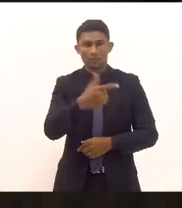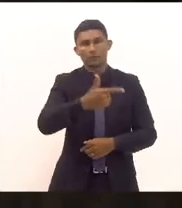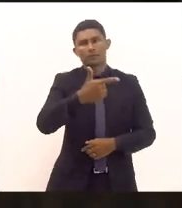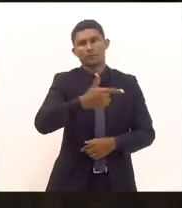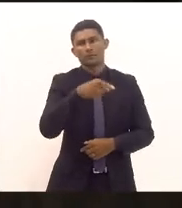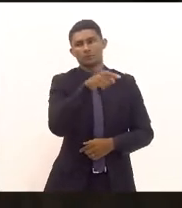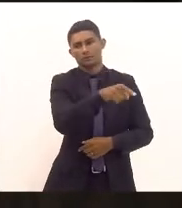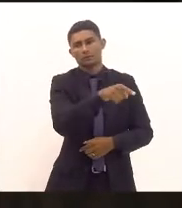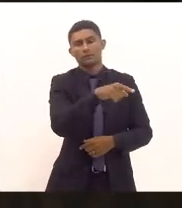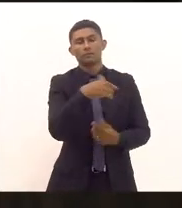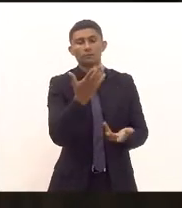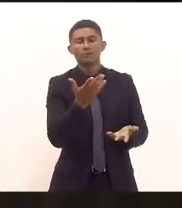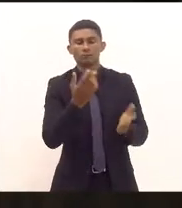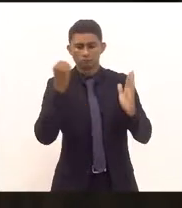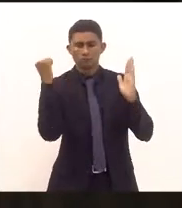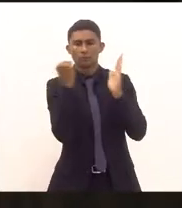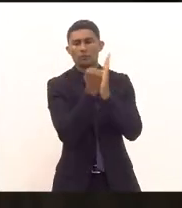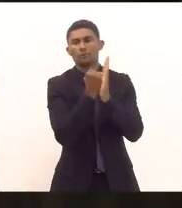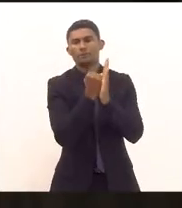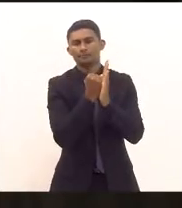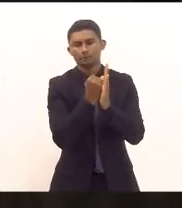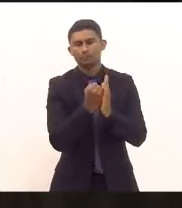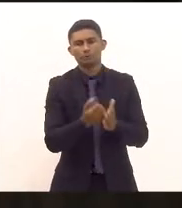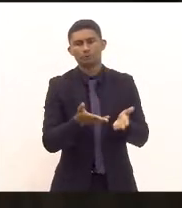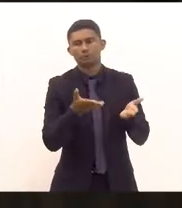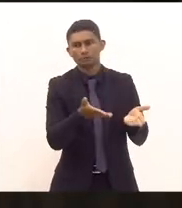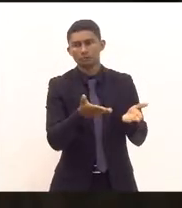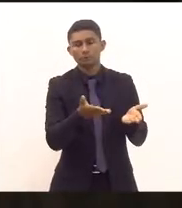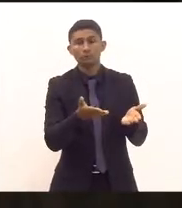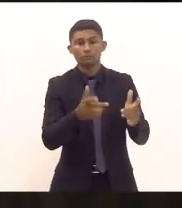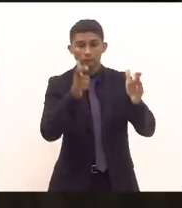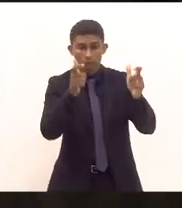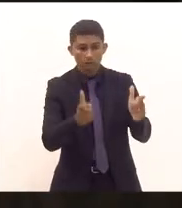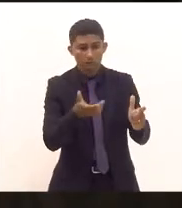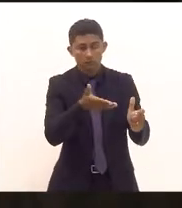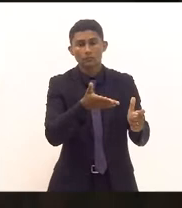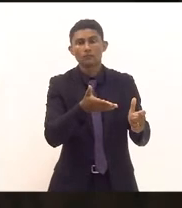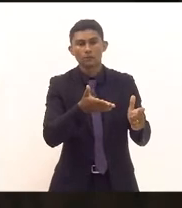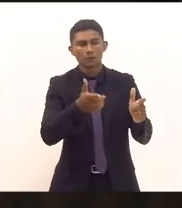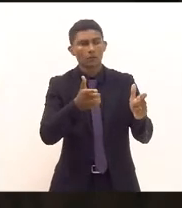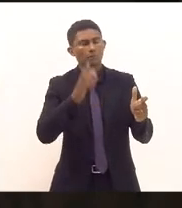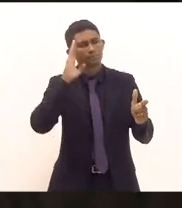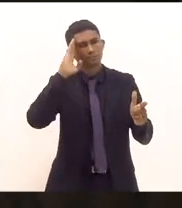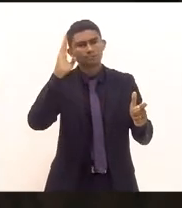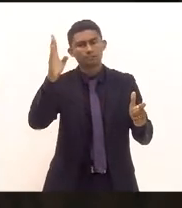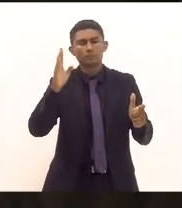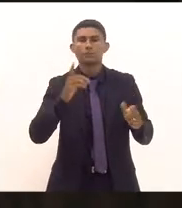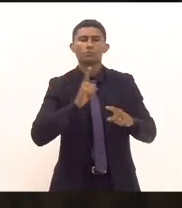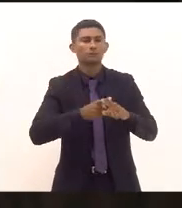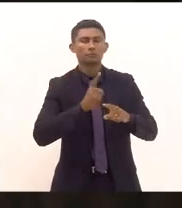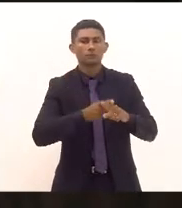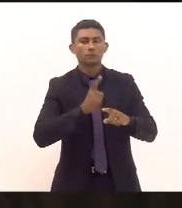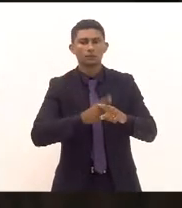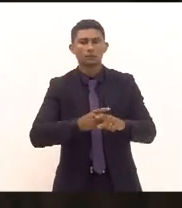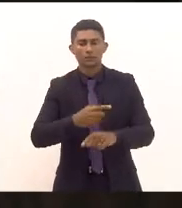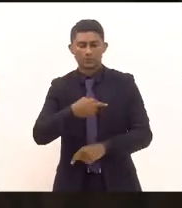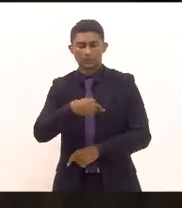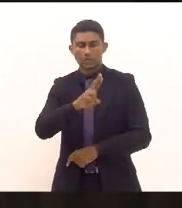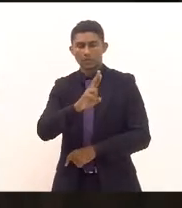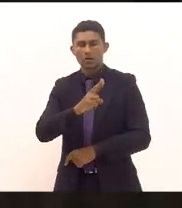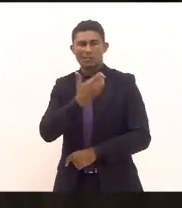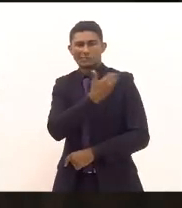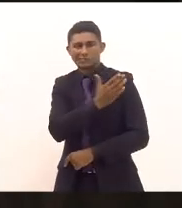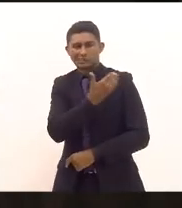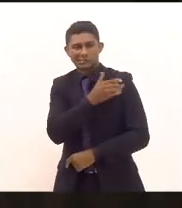simbólico você também esse um um dos principais espaços onde a intolerância religiosa na mãe